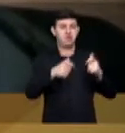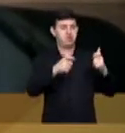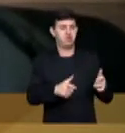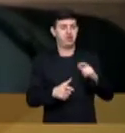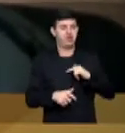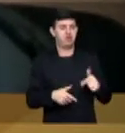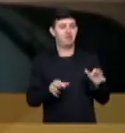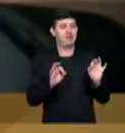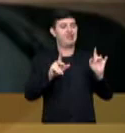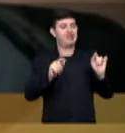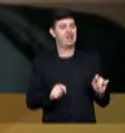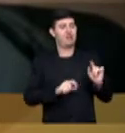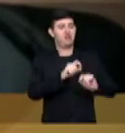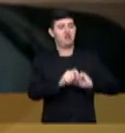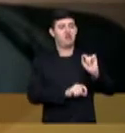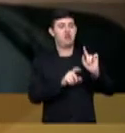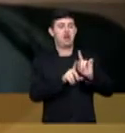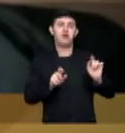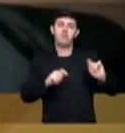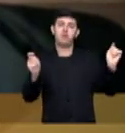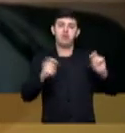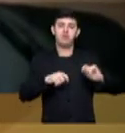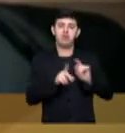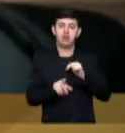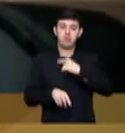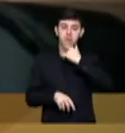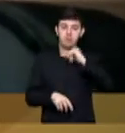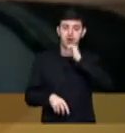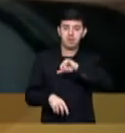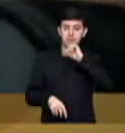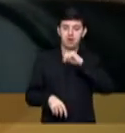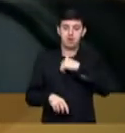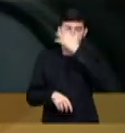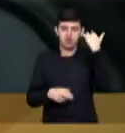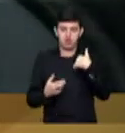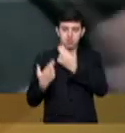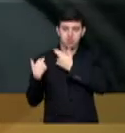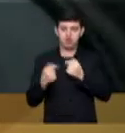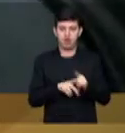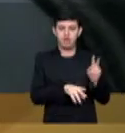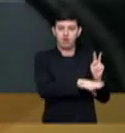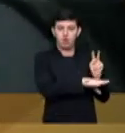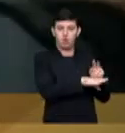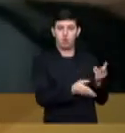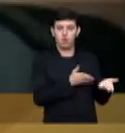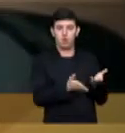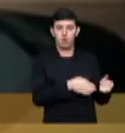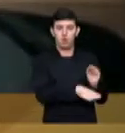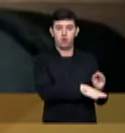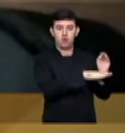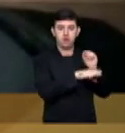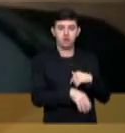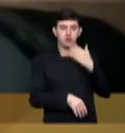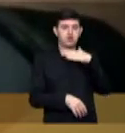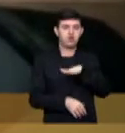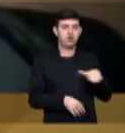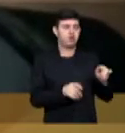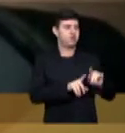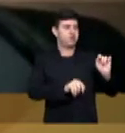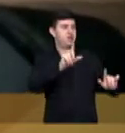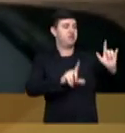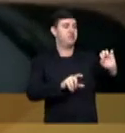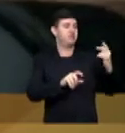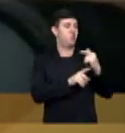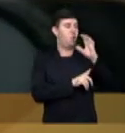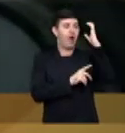a possibilidade de os pais, os responsáveis pelas crianças, por exemplo, desligarem a televisão ou